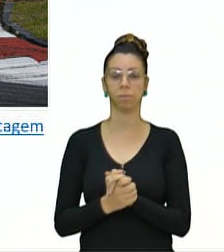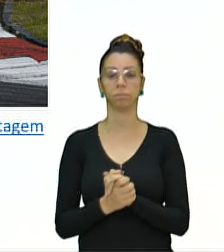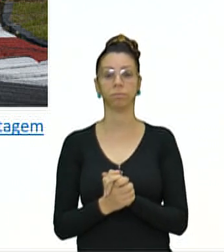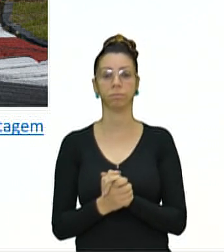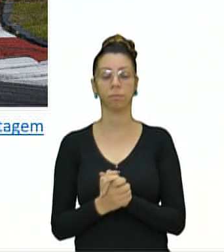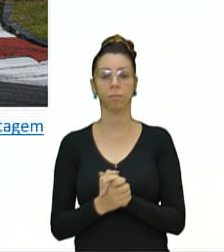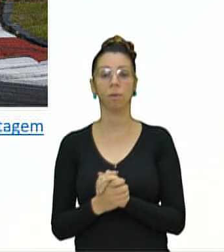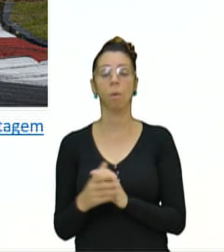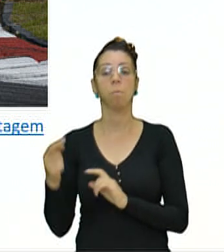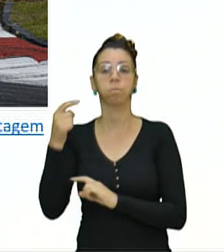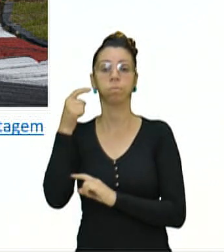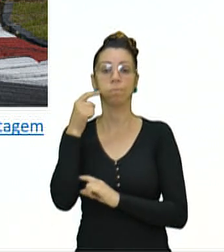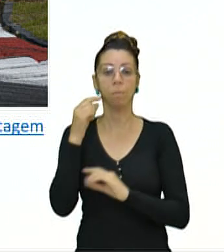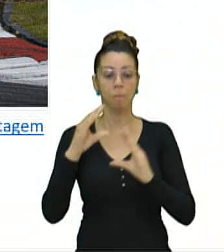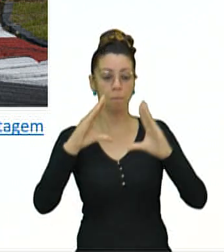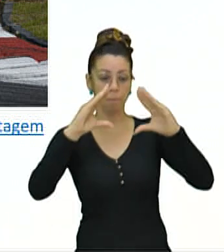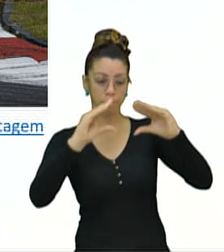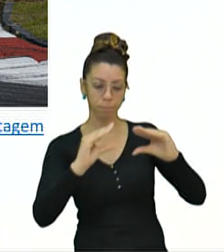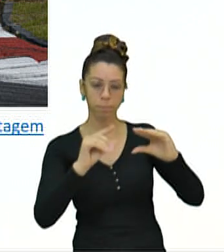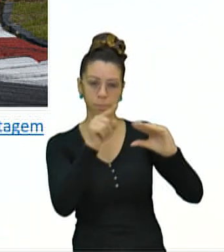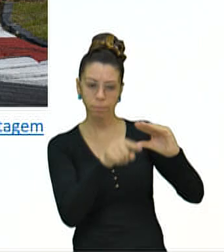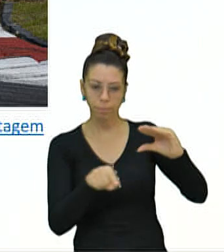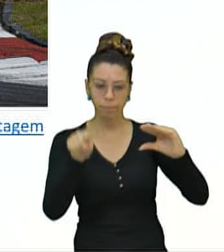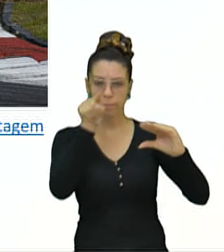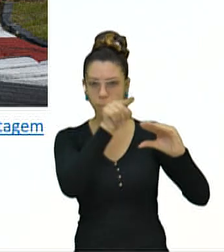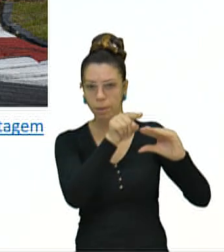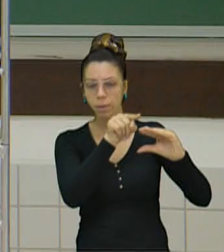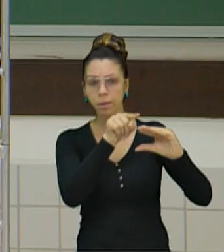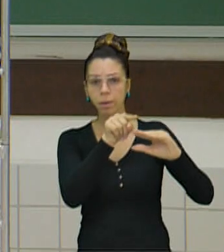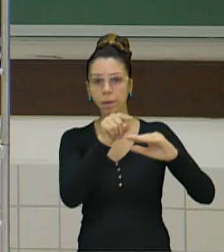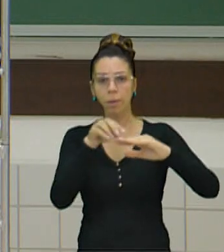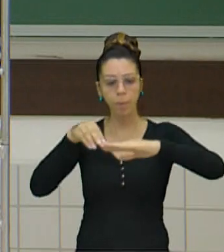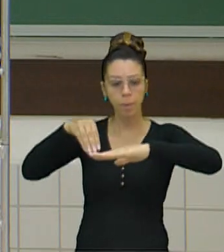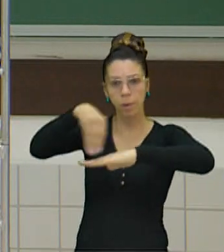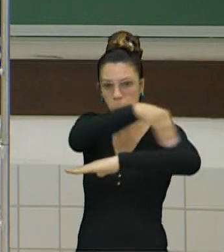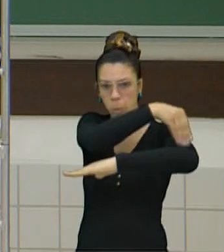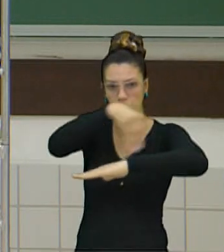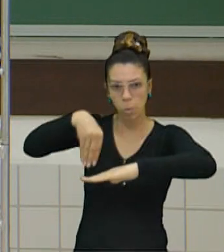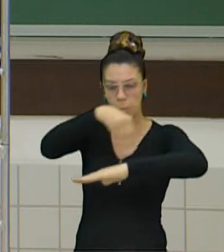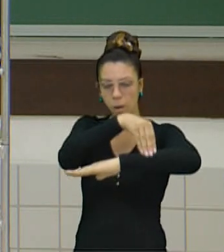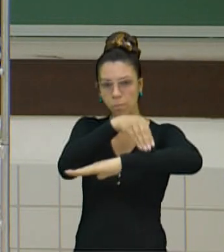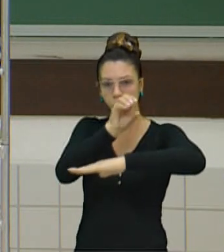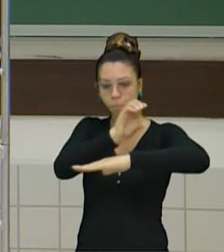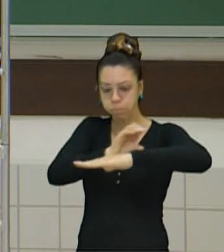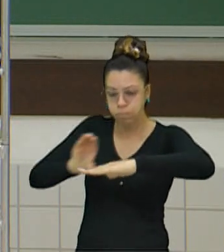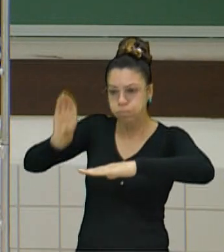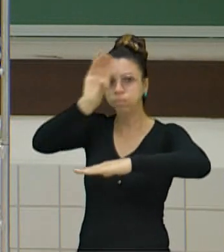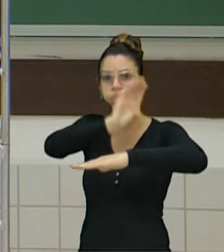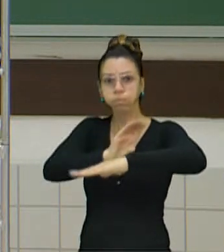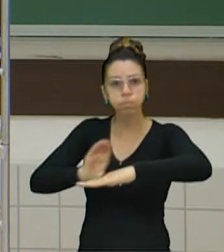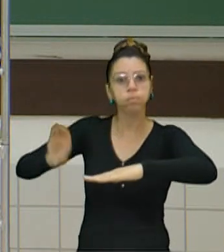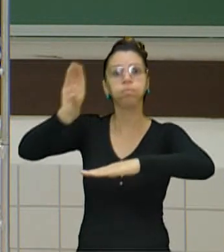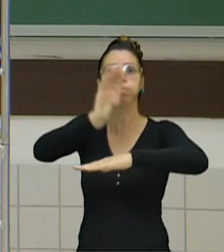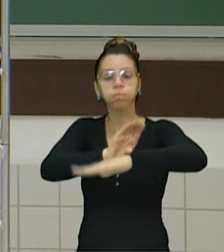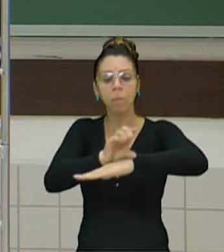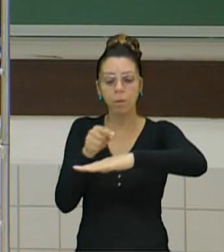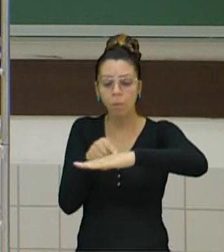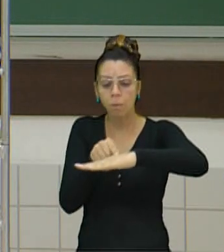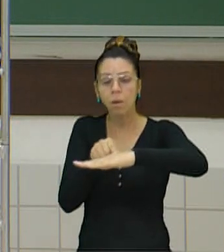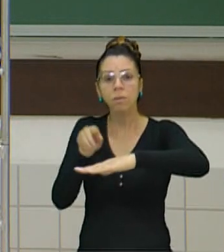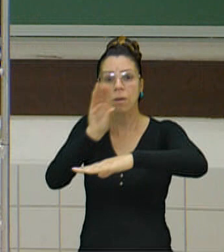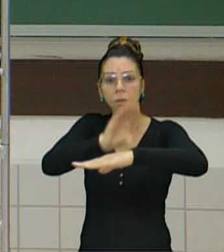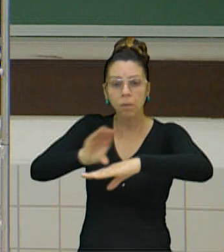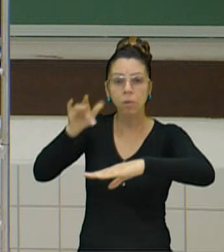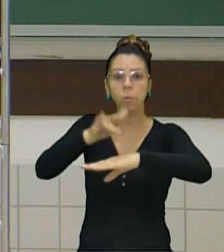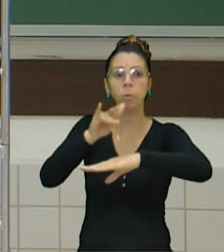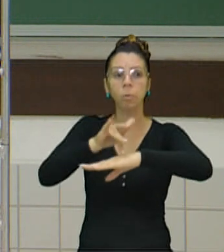e a pista, certo? Porque o que aconteceria se por acaso o nosso veículo fosse, se não tivesse essa força de atrito, é a famosa saída